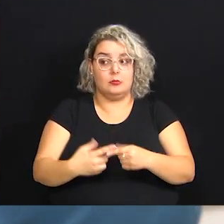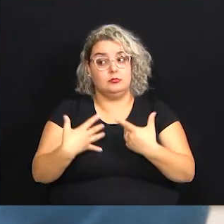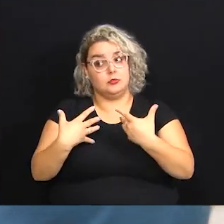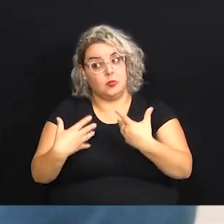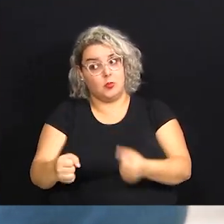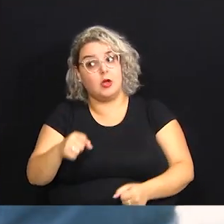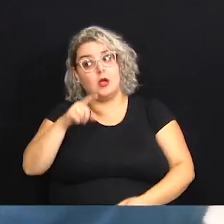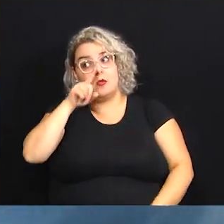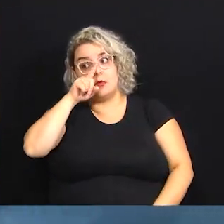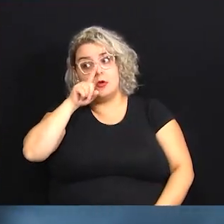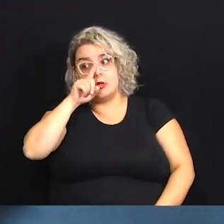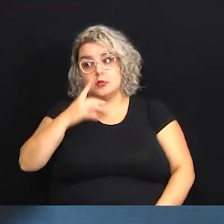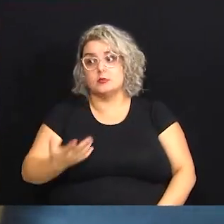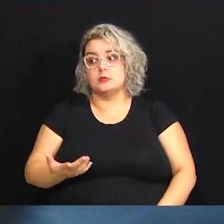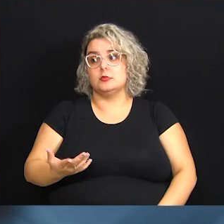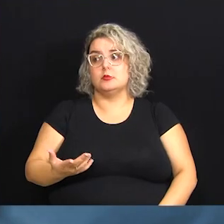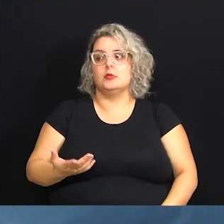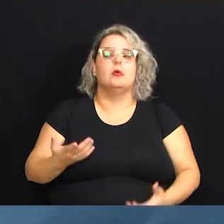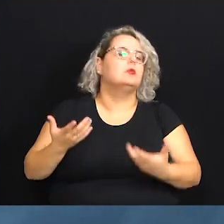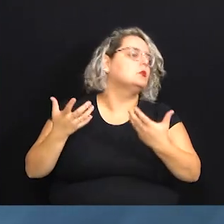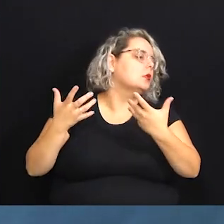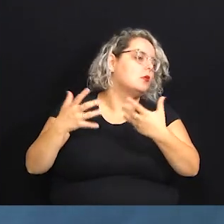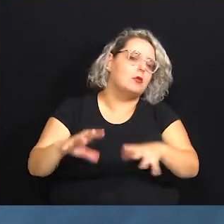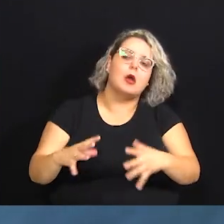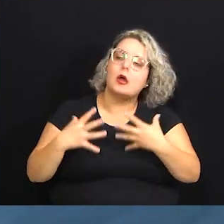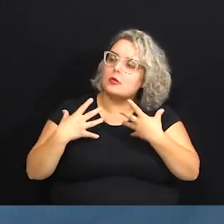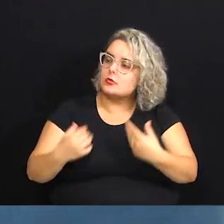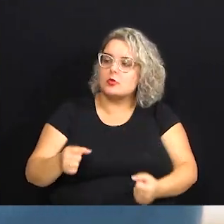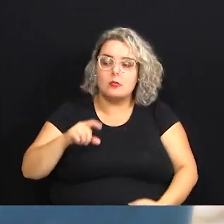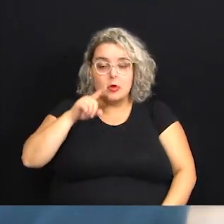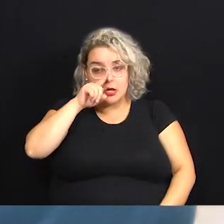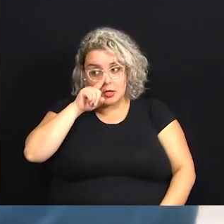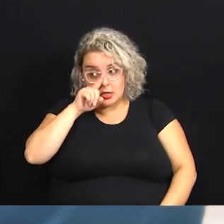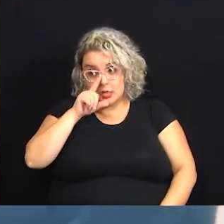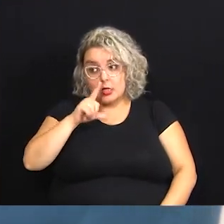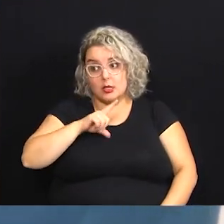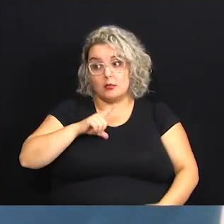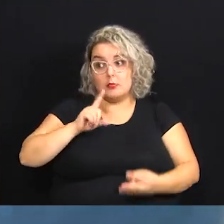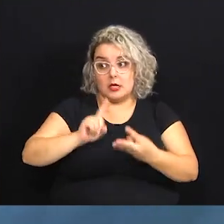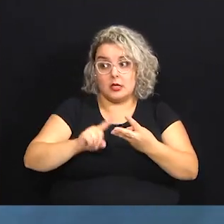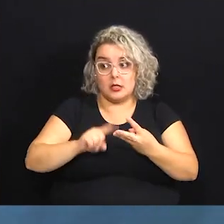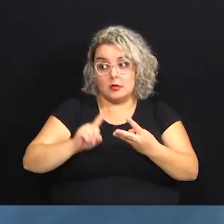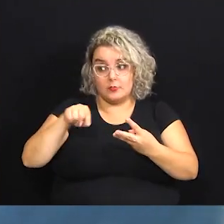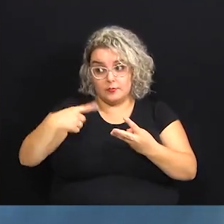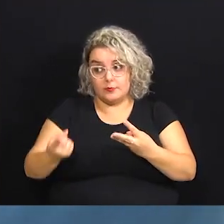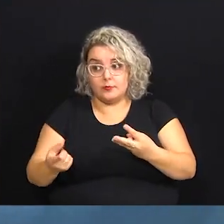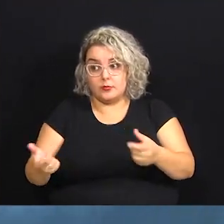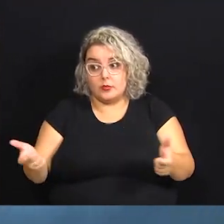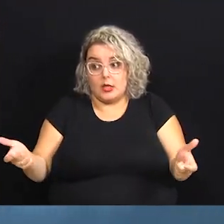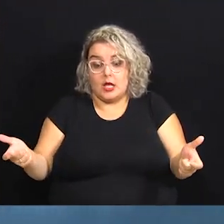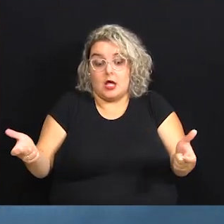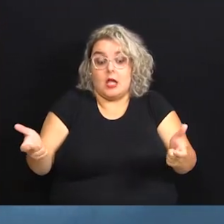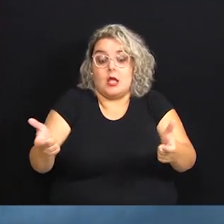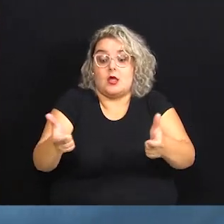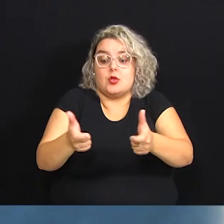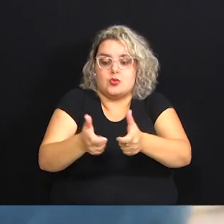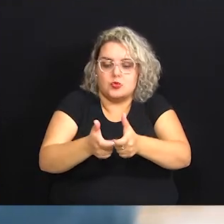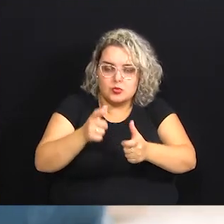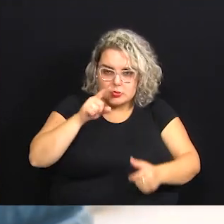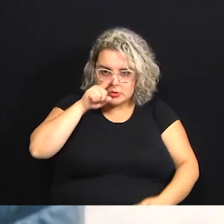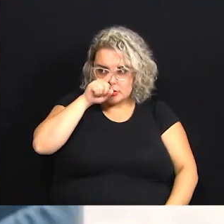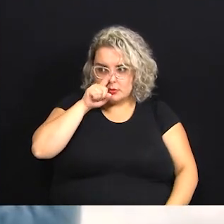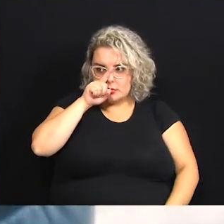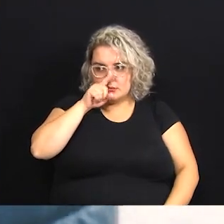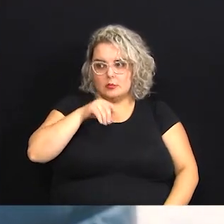eu teria que assumir o risco. Então, eu não quero assumir risco. Existe uma terceira opção, que é reduzir o risco.